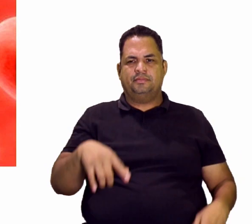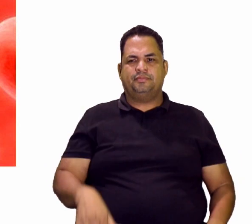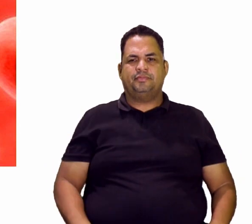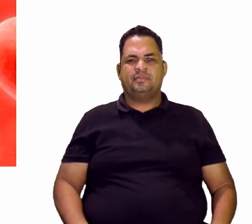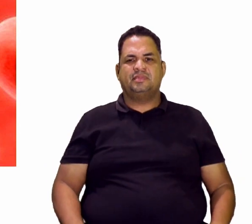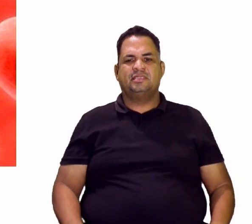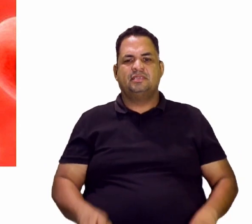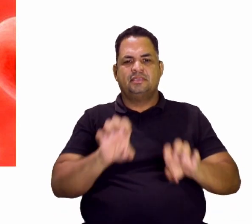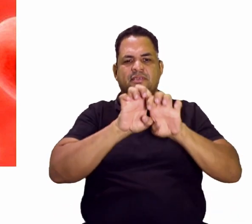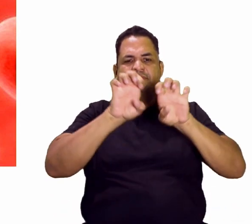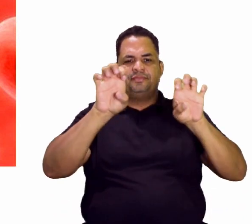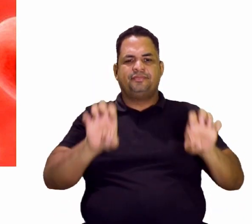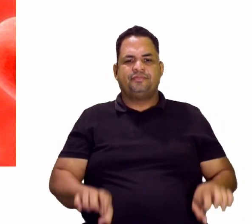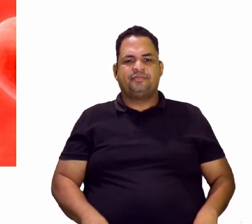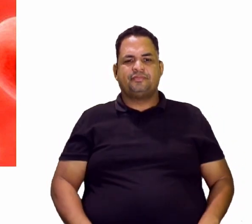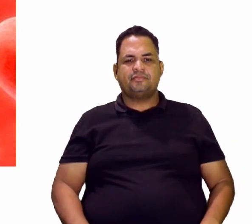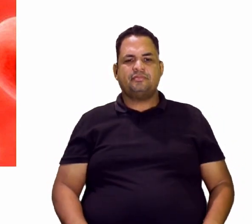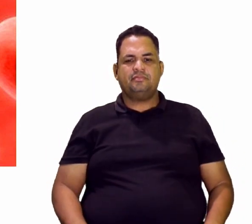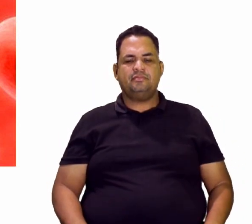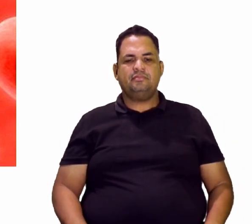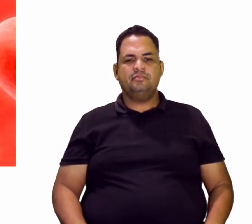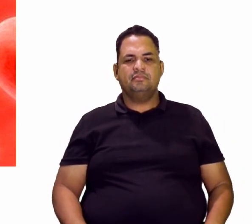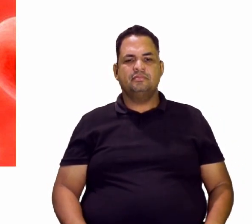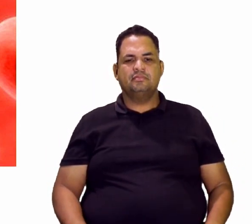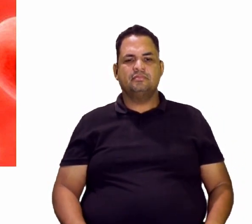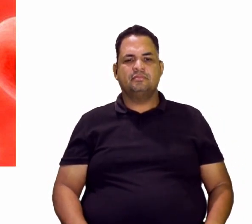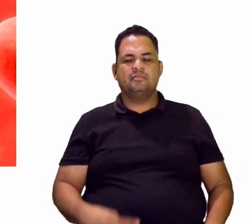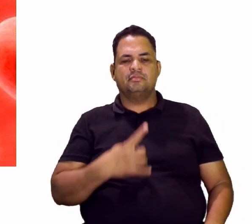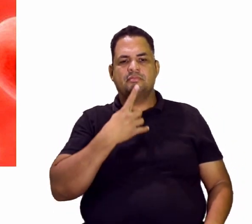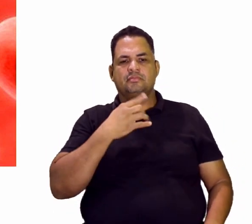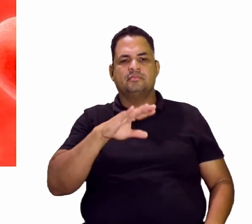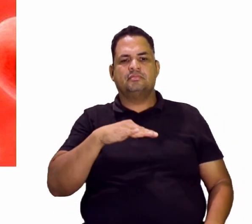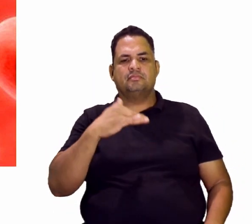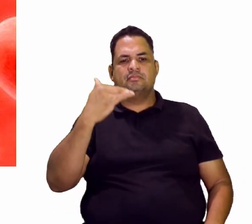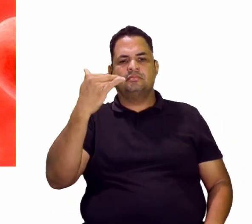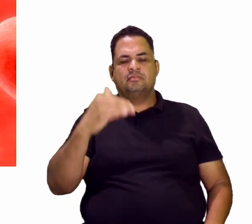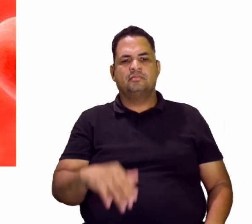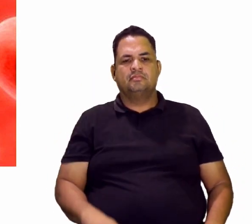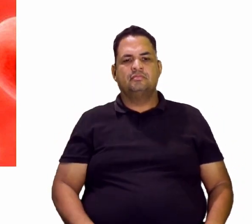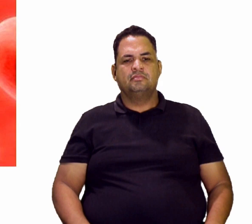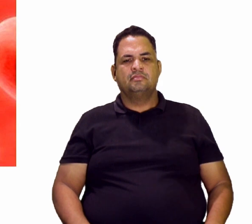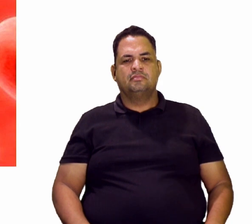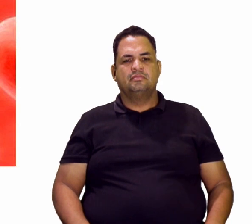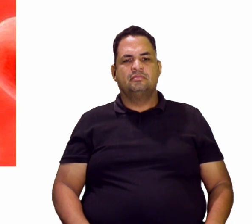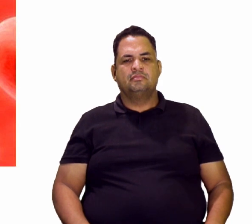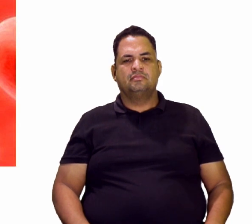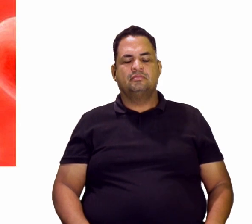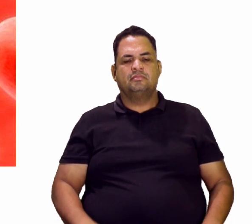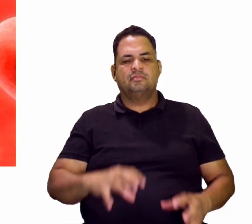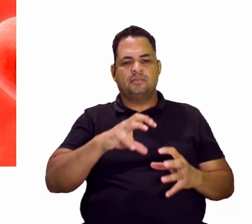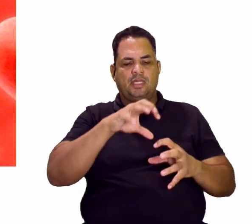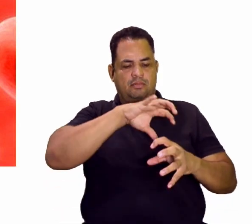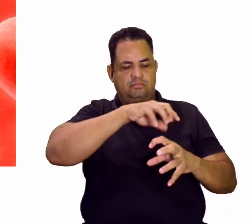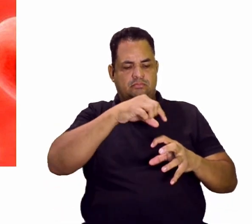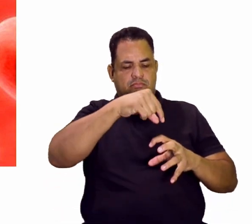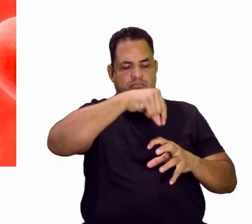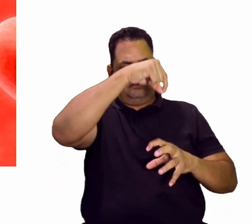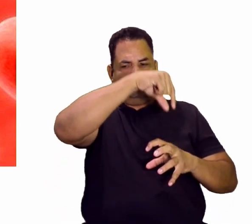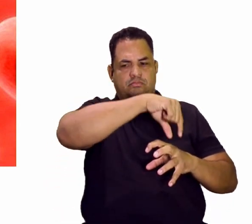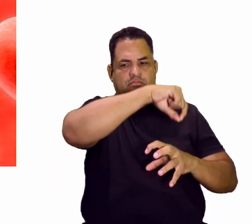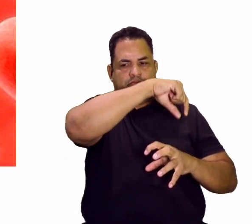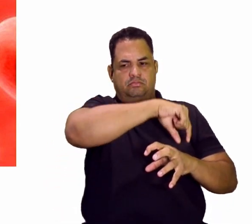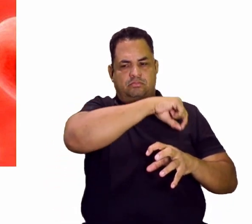São essas estruturas aqui, ó, tá? Que ficam na parte, né, ou da cápsula